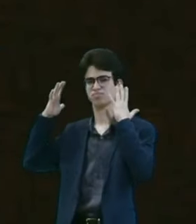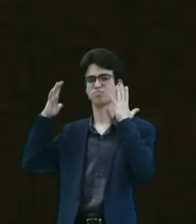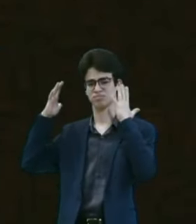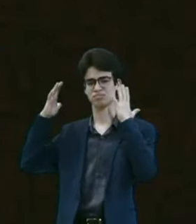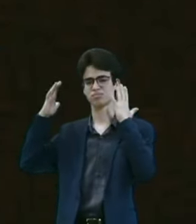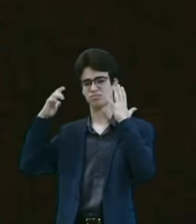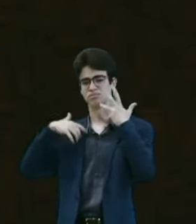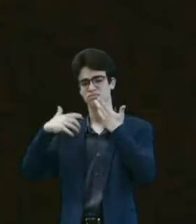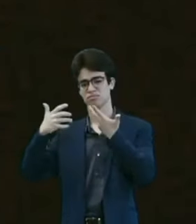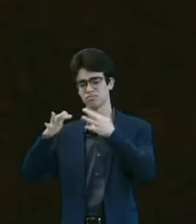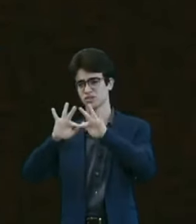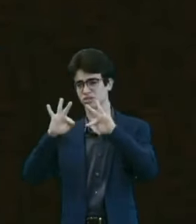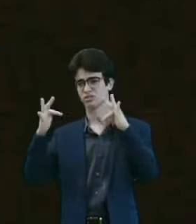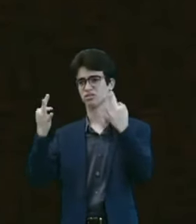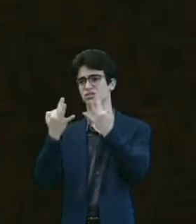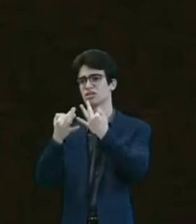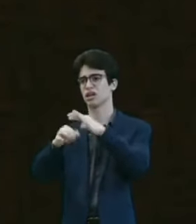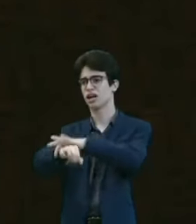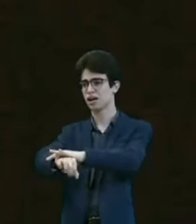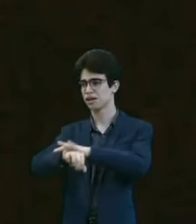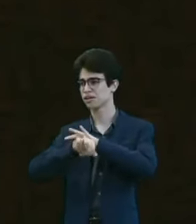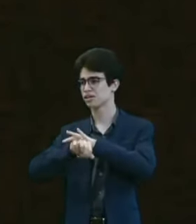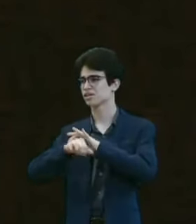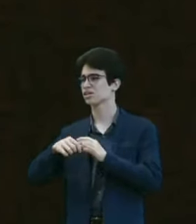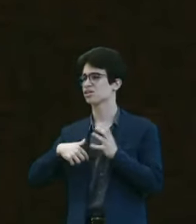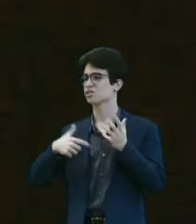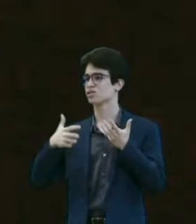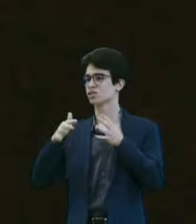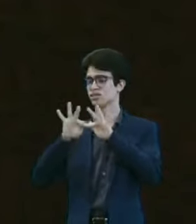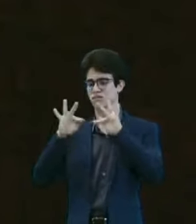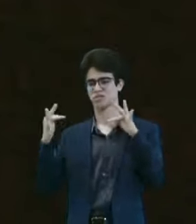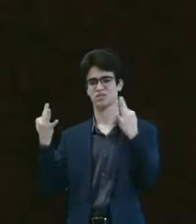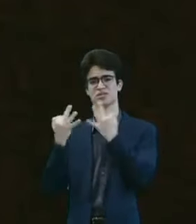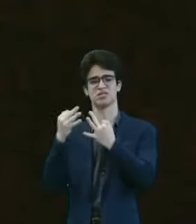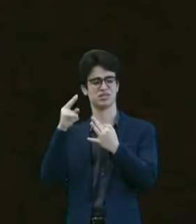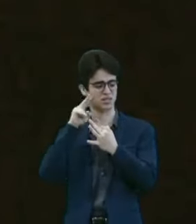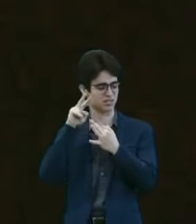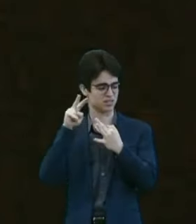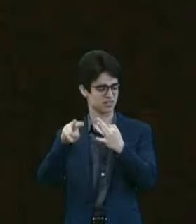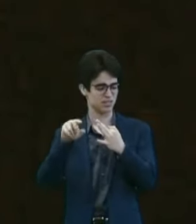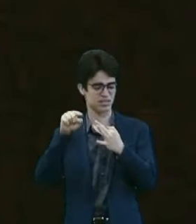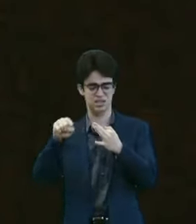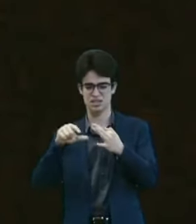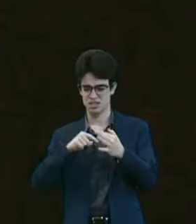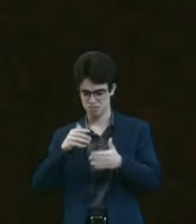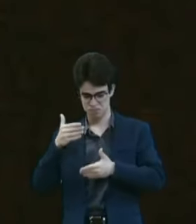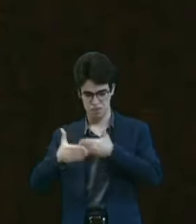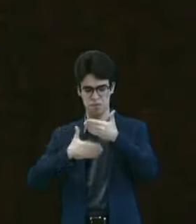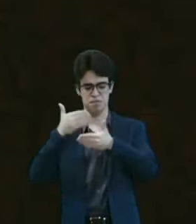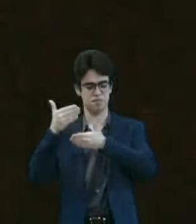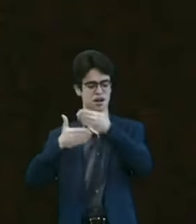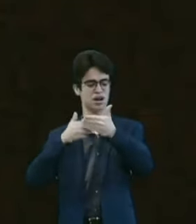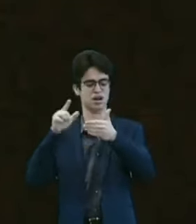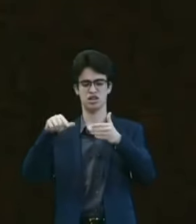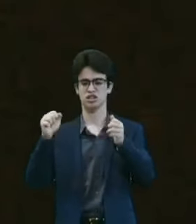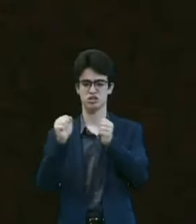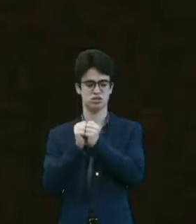para proteger os seus e ver a tua casa sendo construída na rocha que é